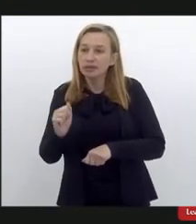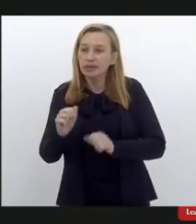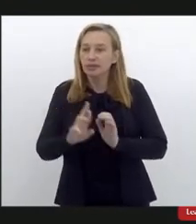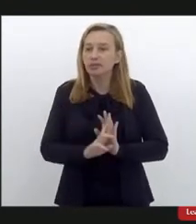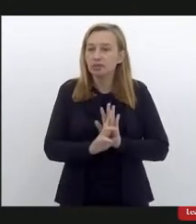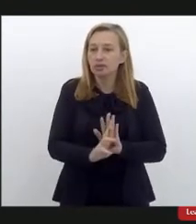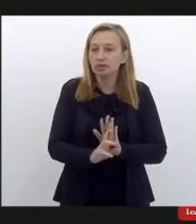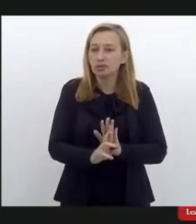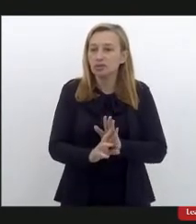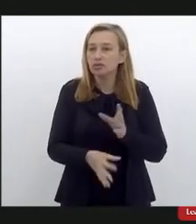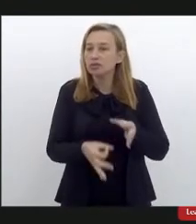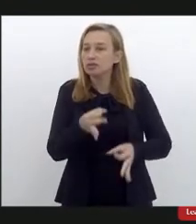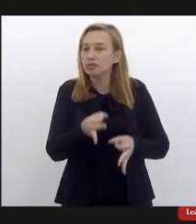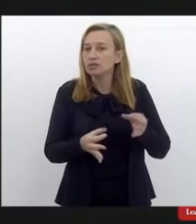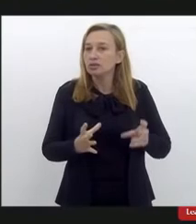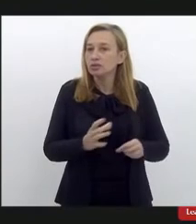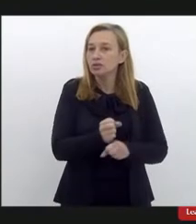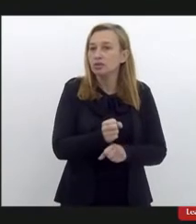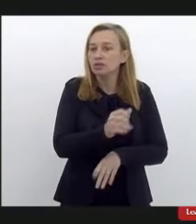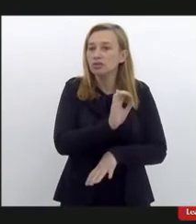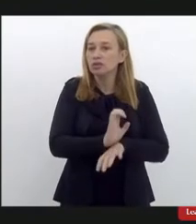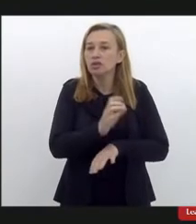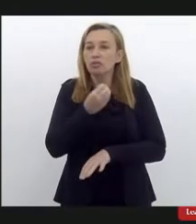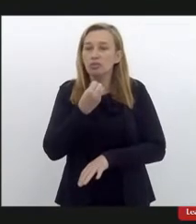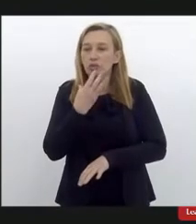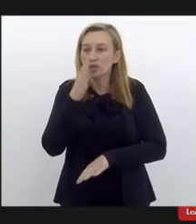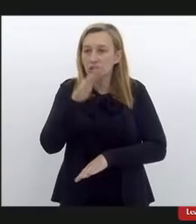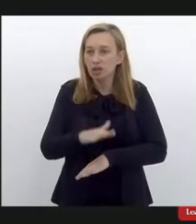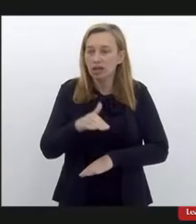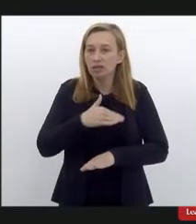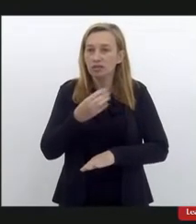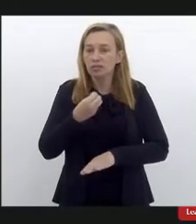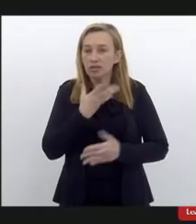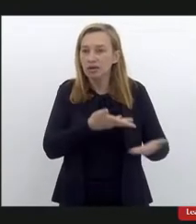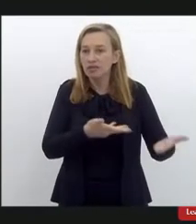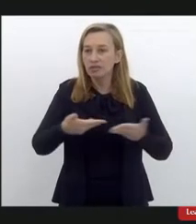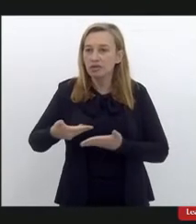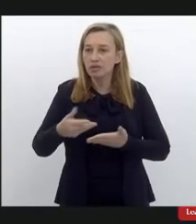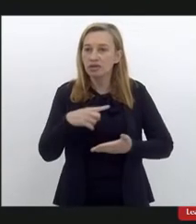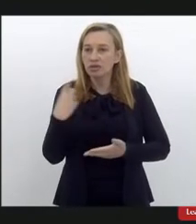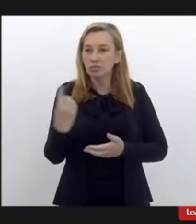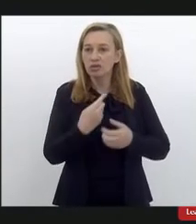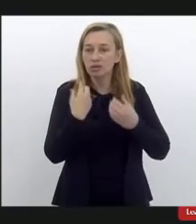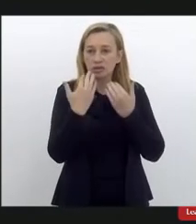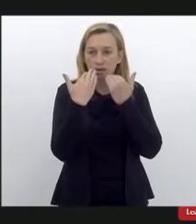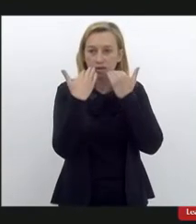Contas do Estado. Boa tarde, bem-vinda aqui à nossa audiência.